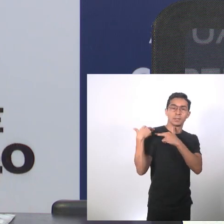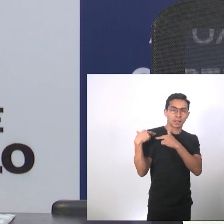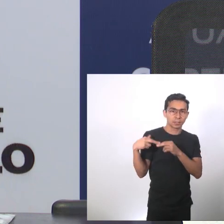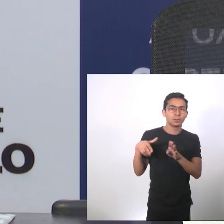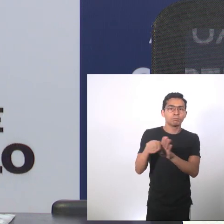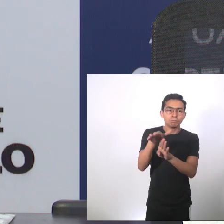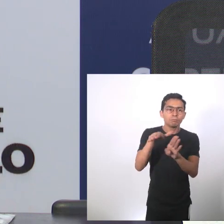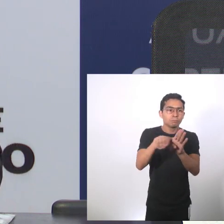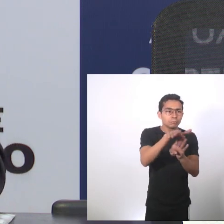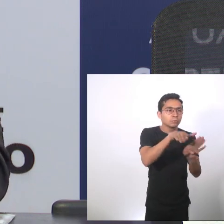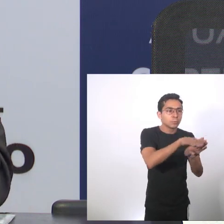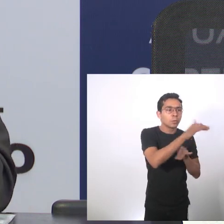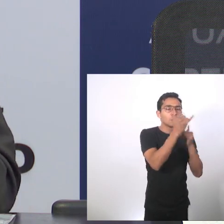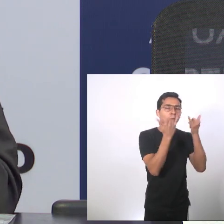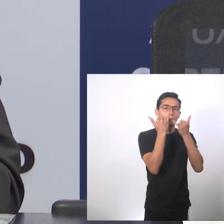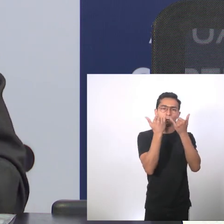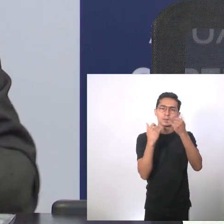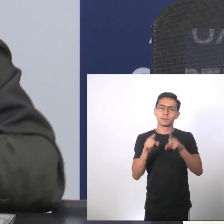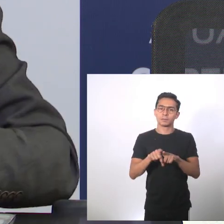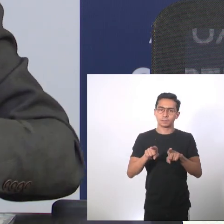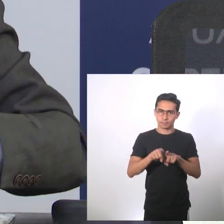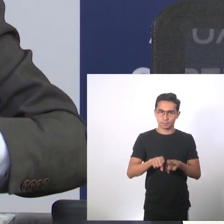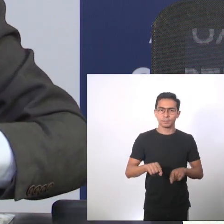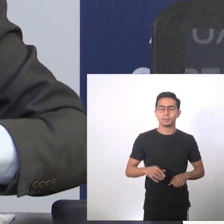Em aprendizados